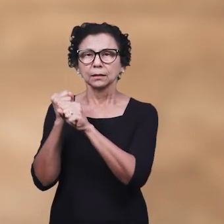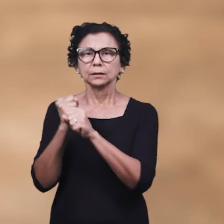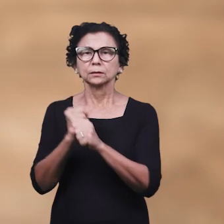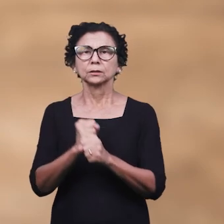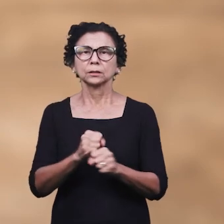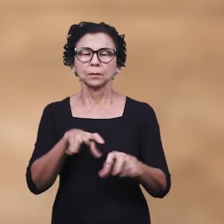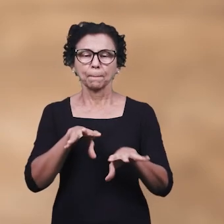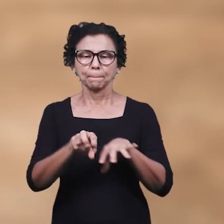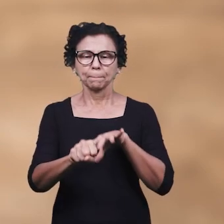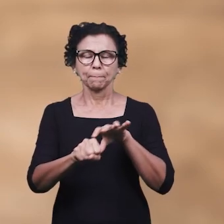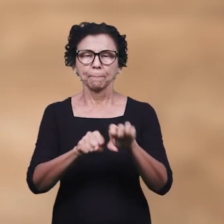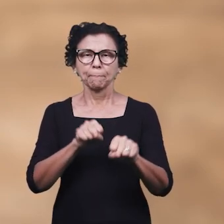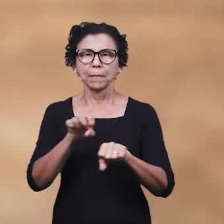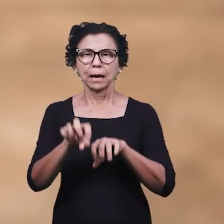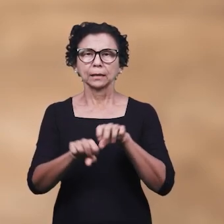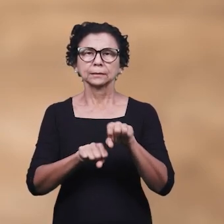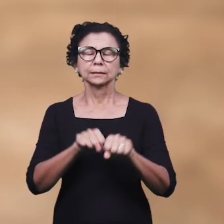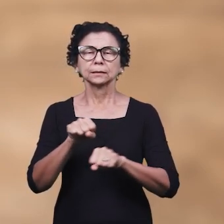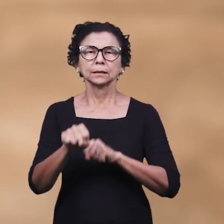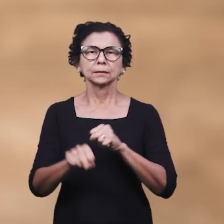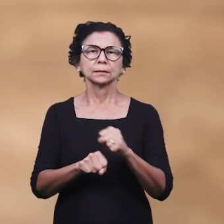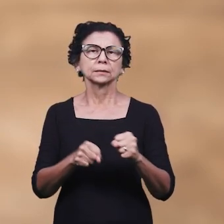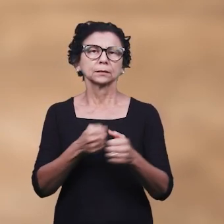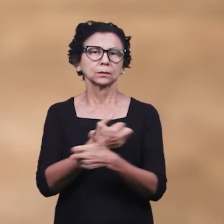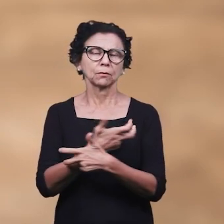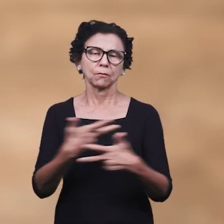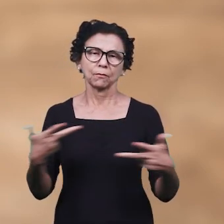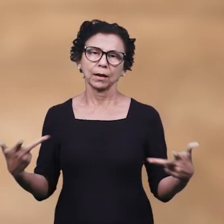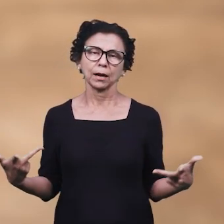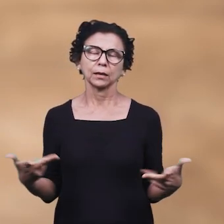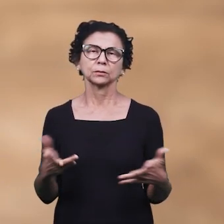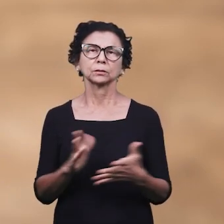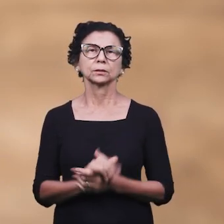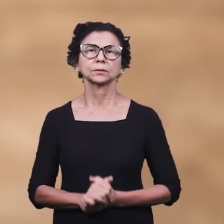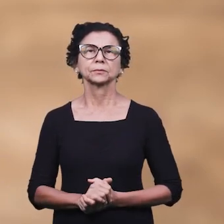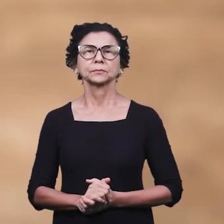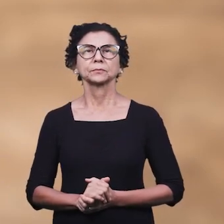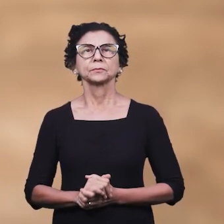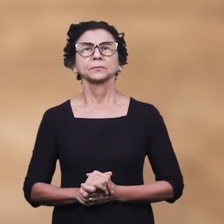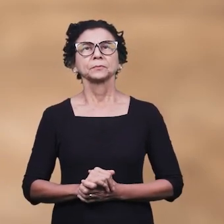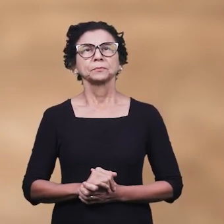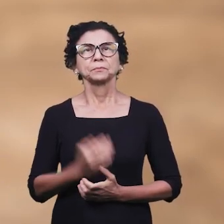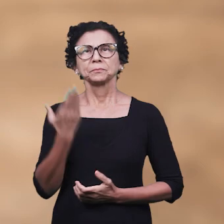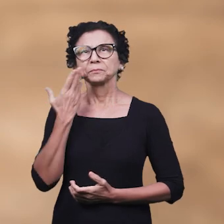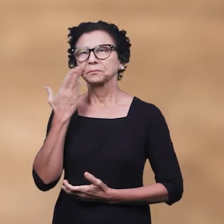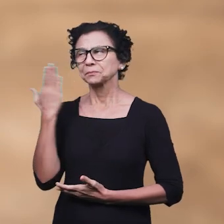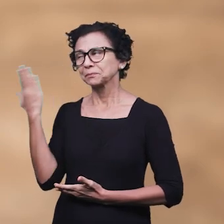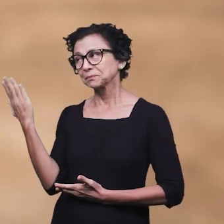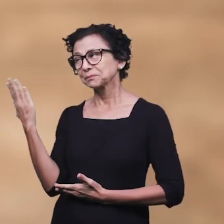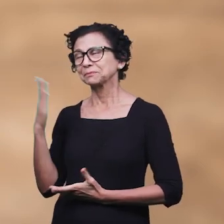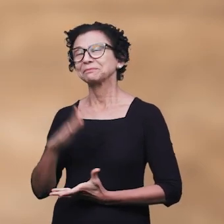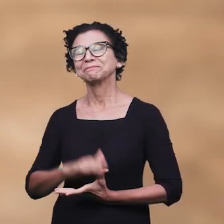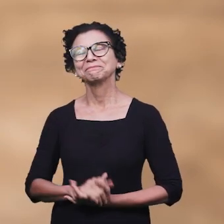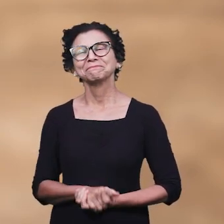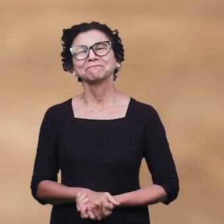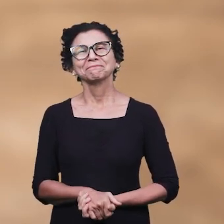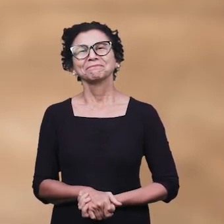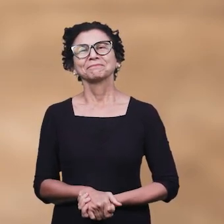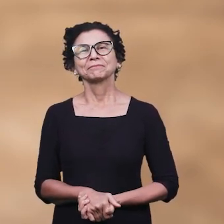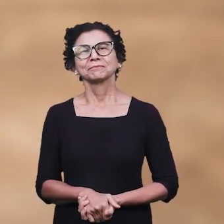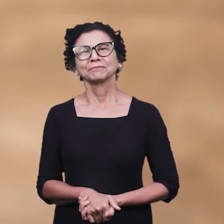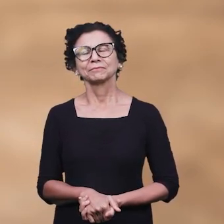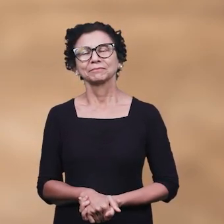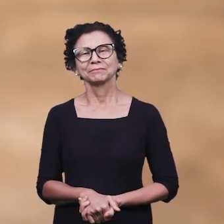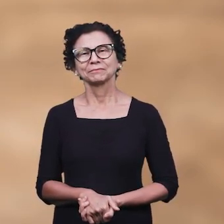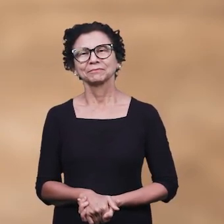temos massas integrais, biscoitos e cereais. Nós temos, né, aveia com flocos, farelo de aveia. Nos